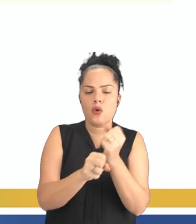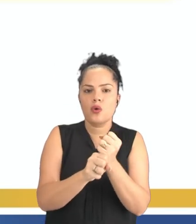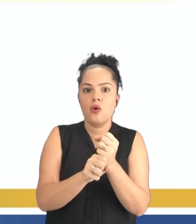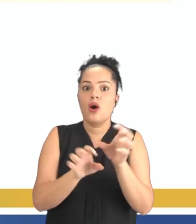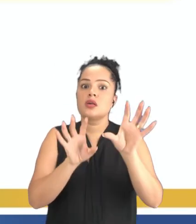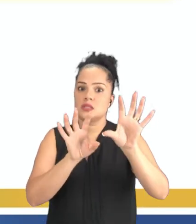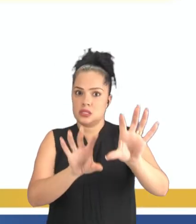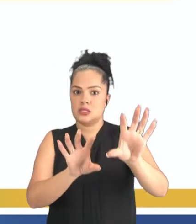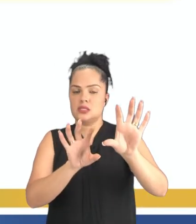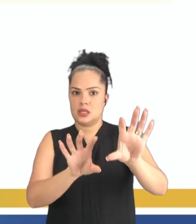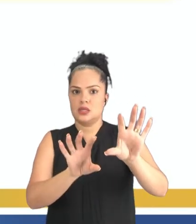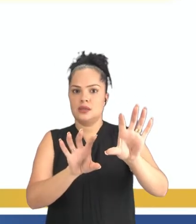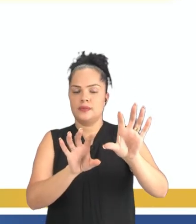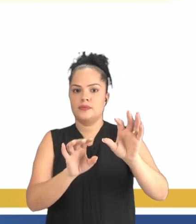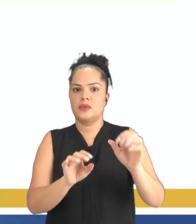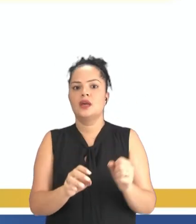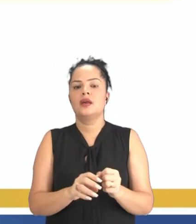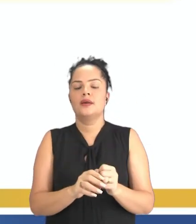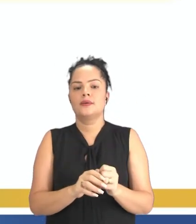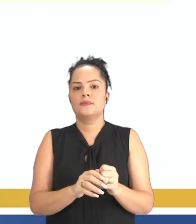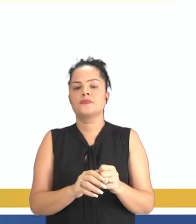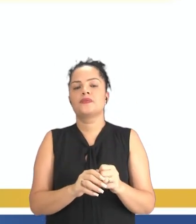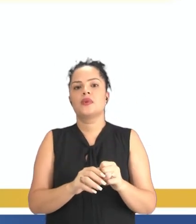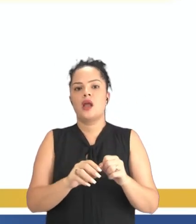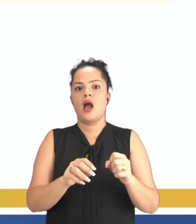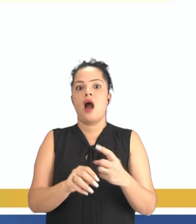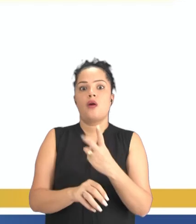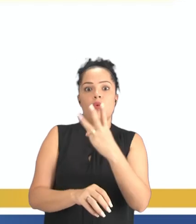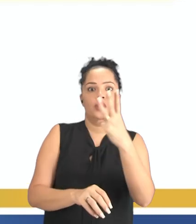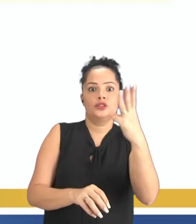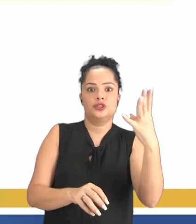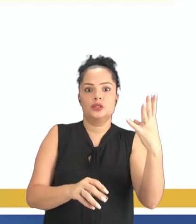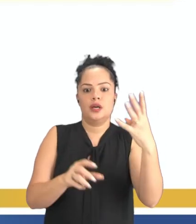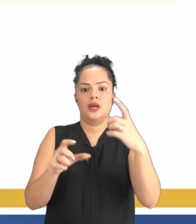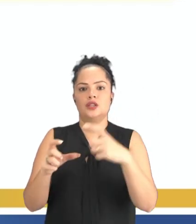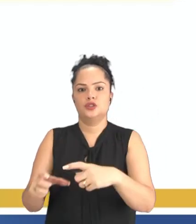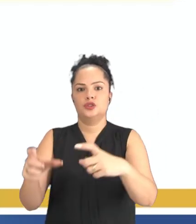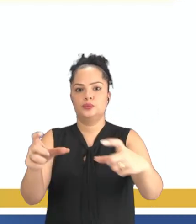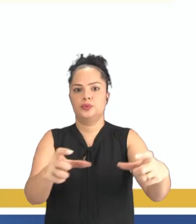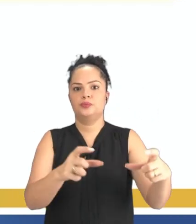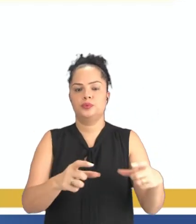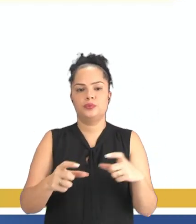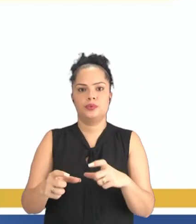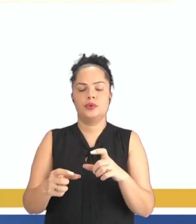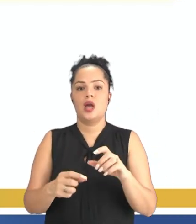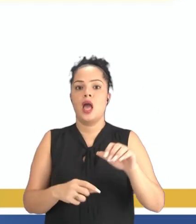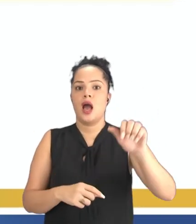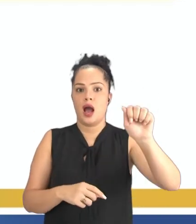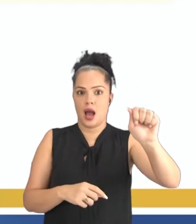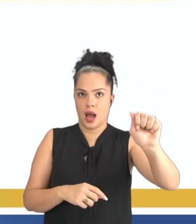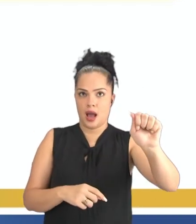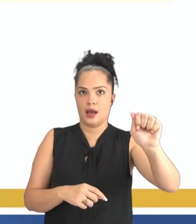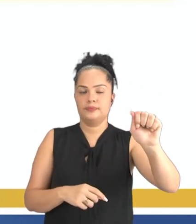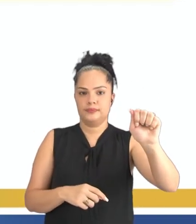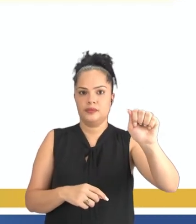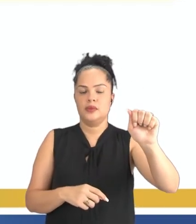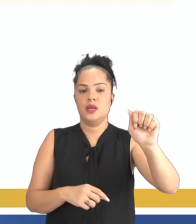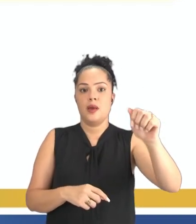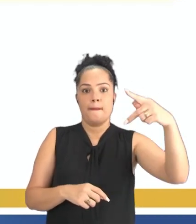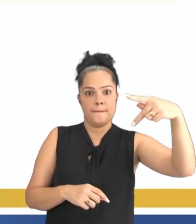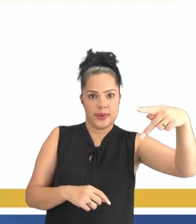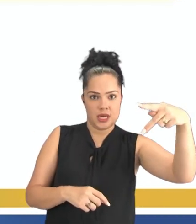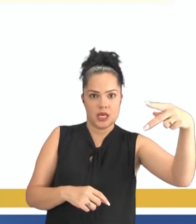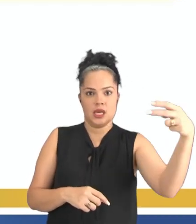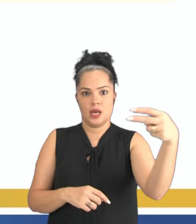assim, a quantidade de elementos do espaço favorável, que vai ser o N de A, dividido por N, que vai